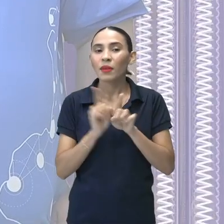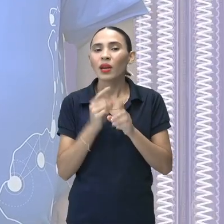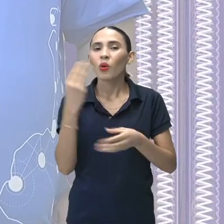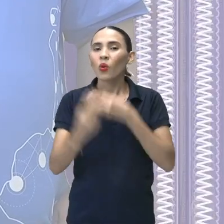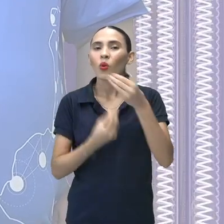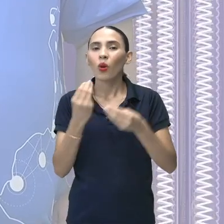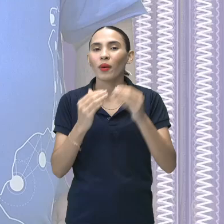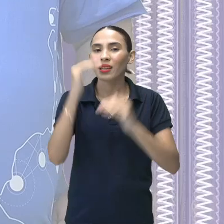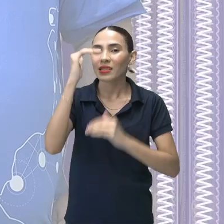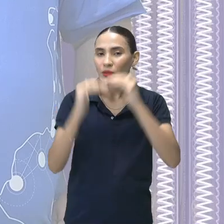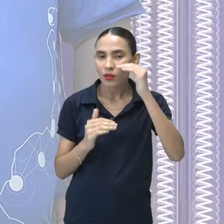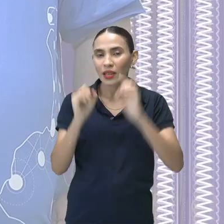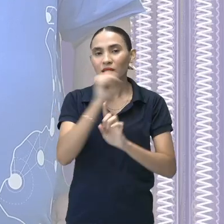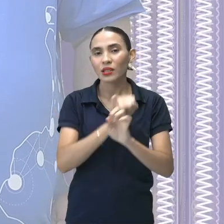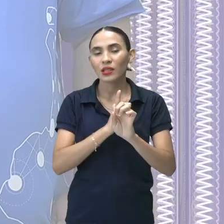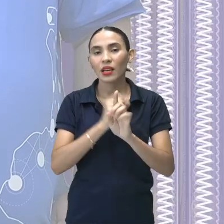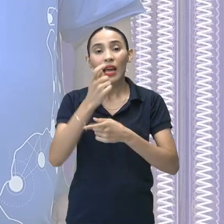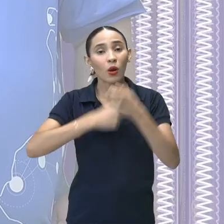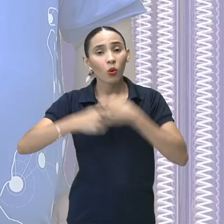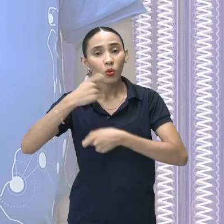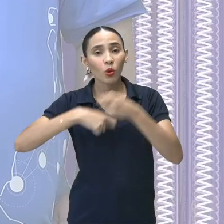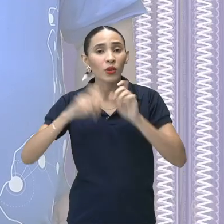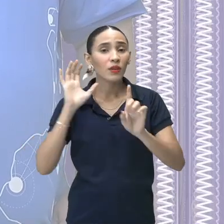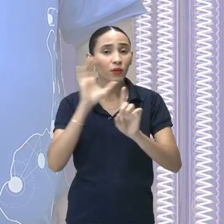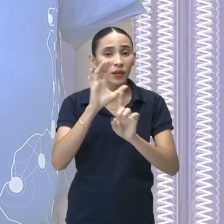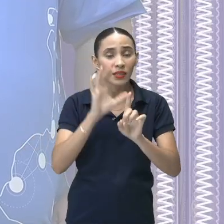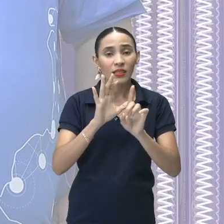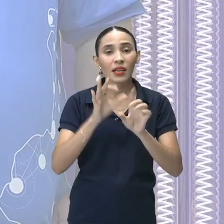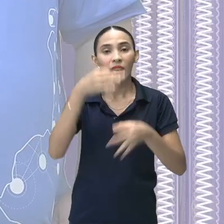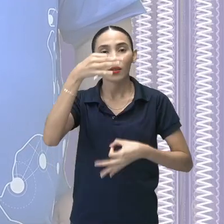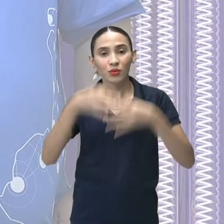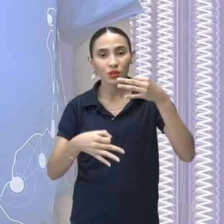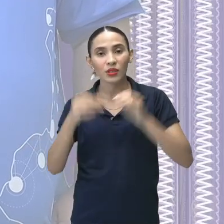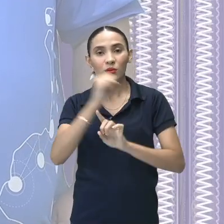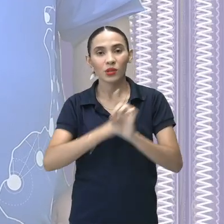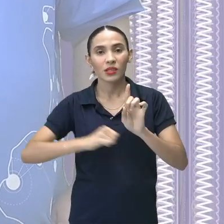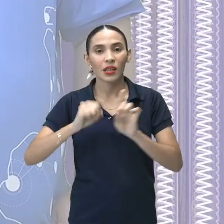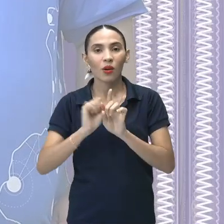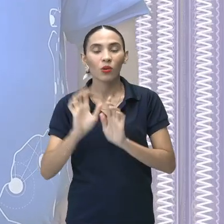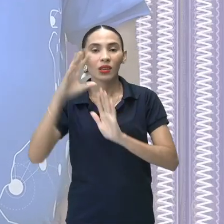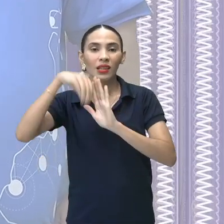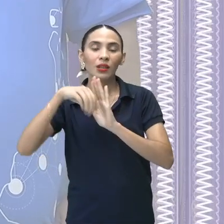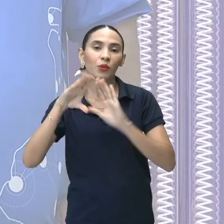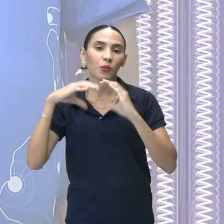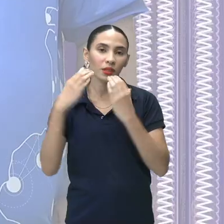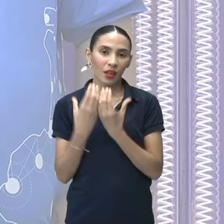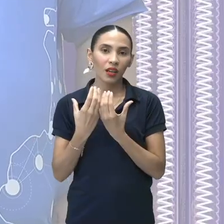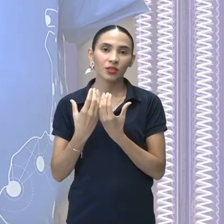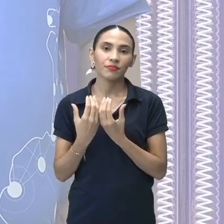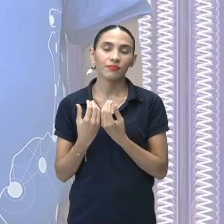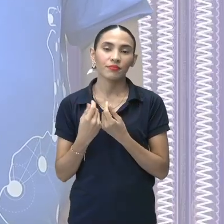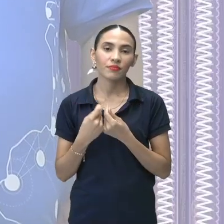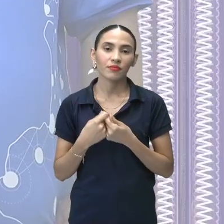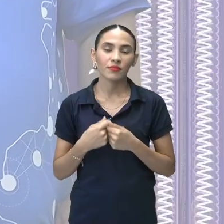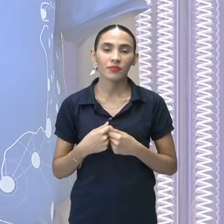Como é que devemos tratar as questões das mudanças climáticas em relação à